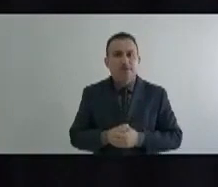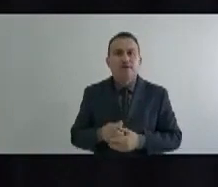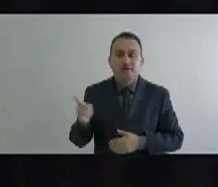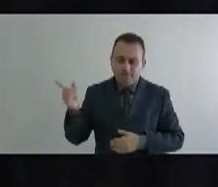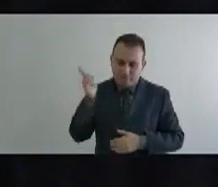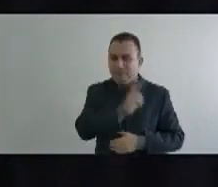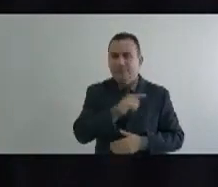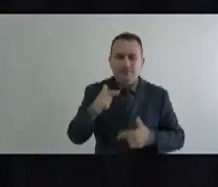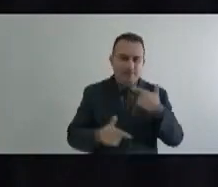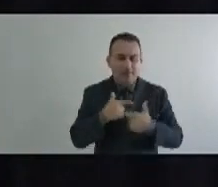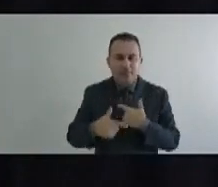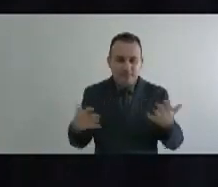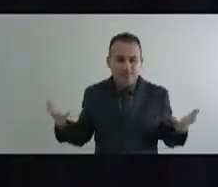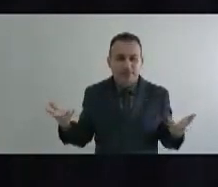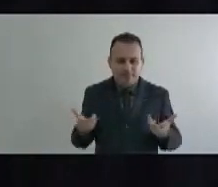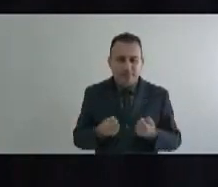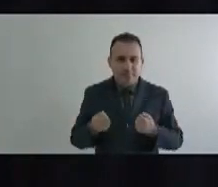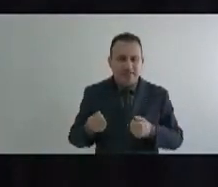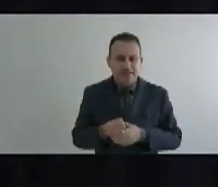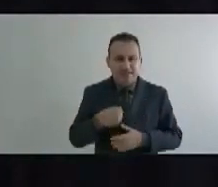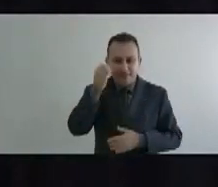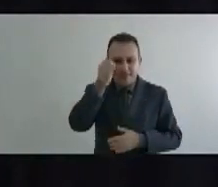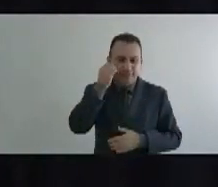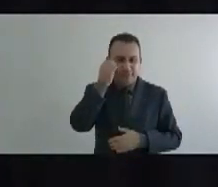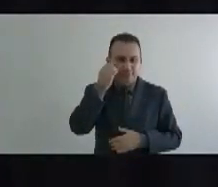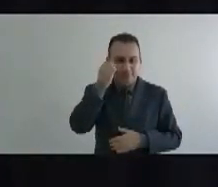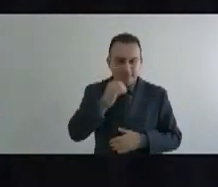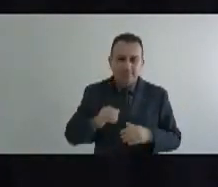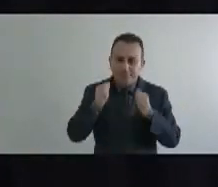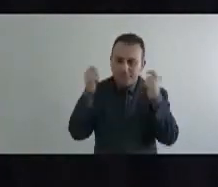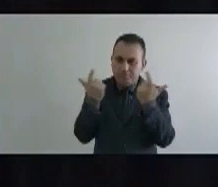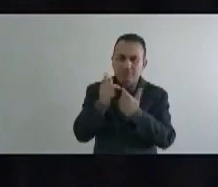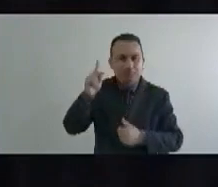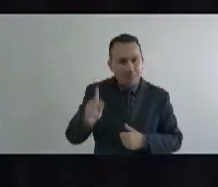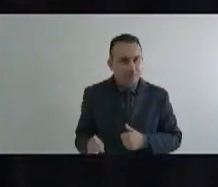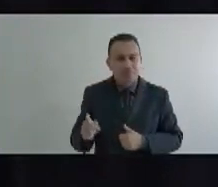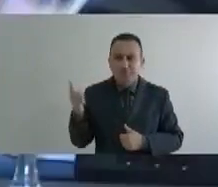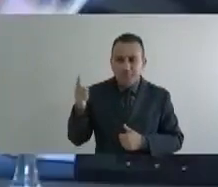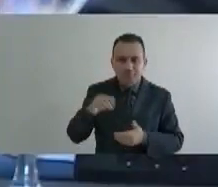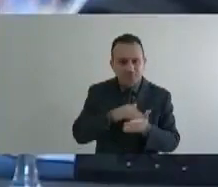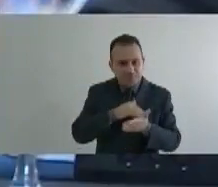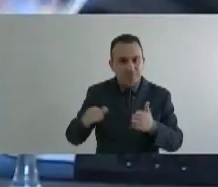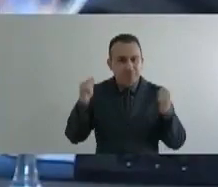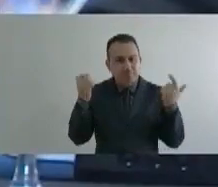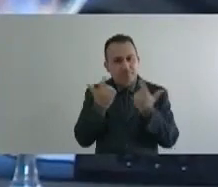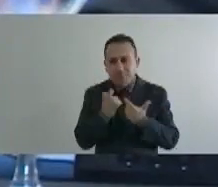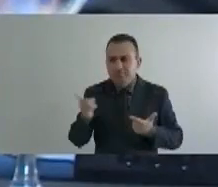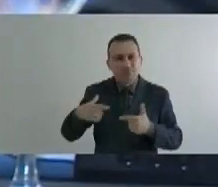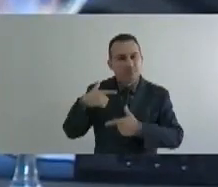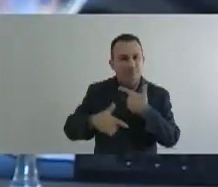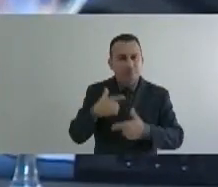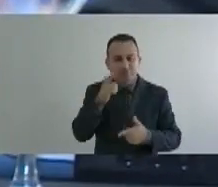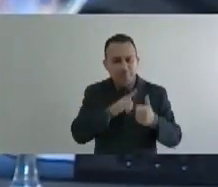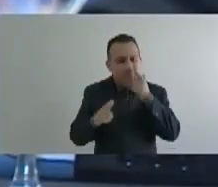trabalho maravilhoso, pela experiência que ele tem, presidente da Assembleia, primeiro secretário da Assembleia, o trabalho que ele